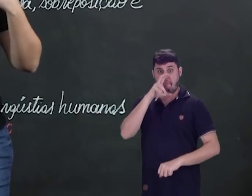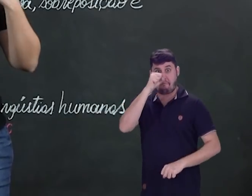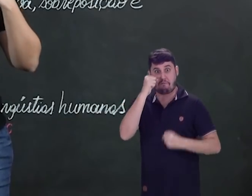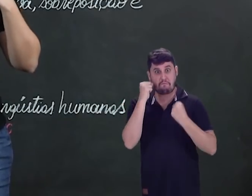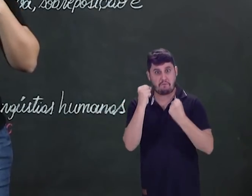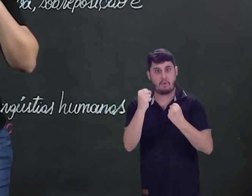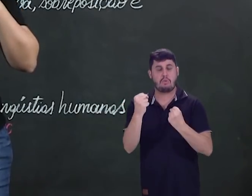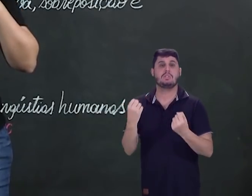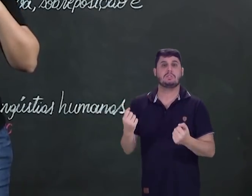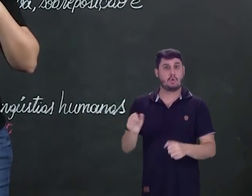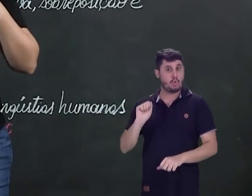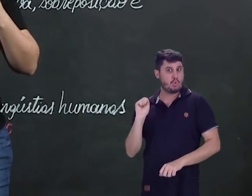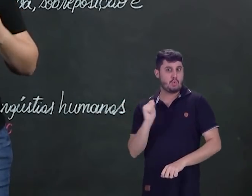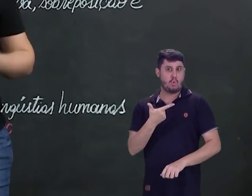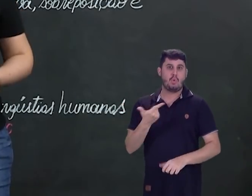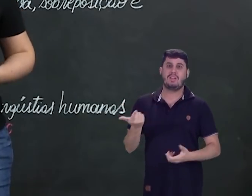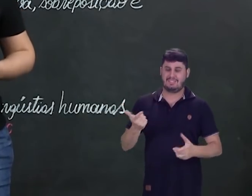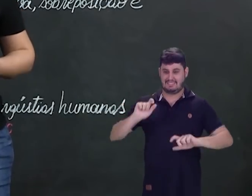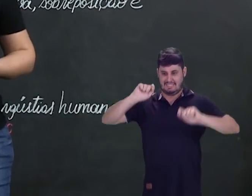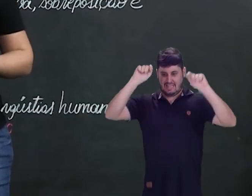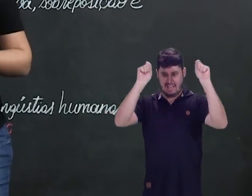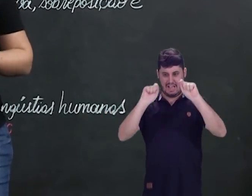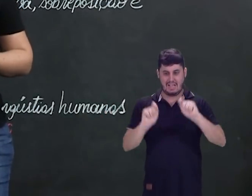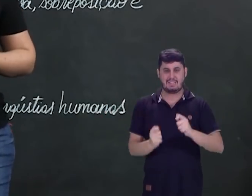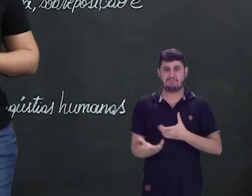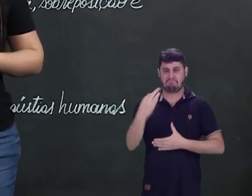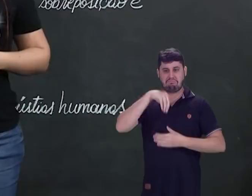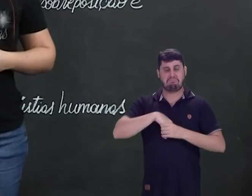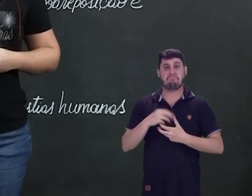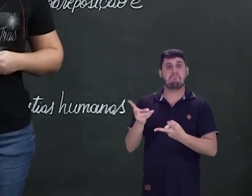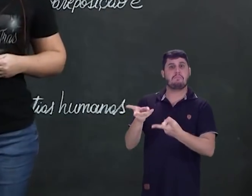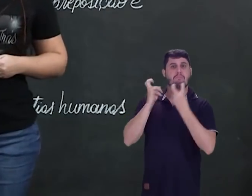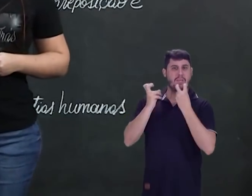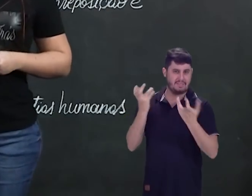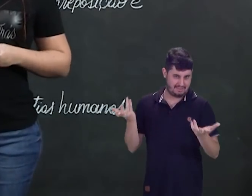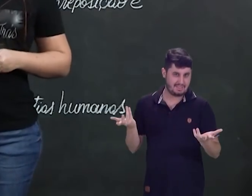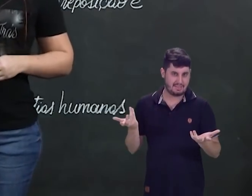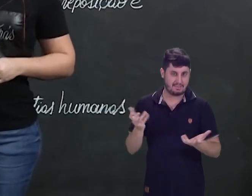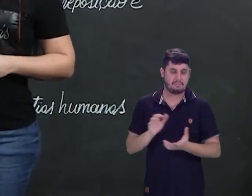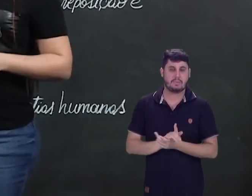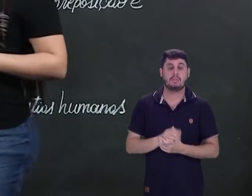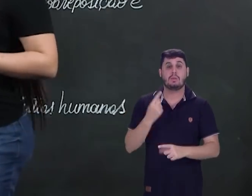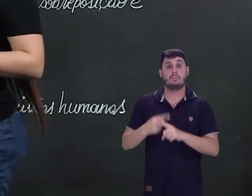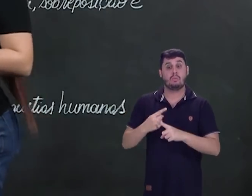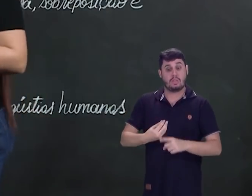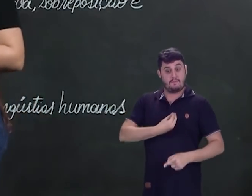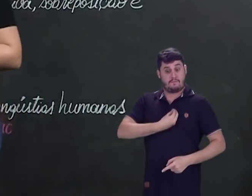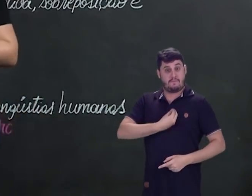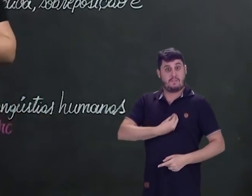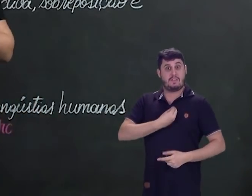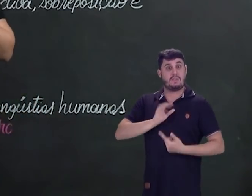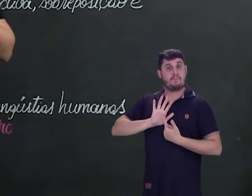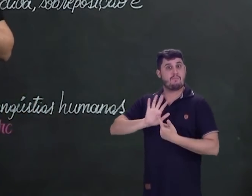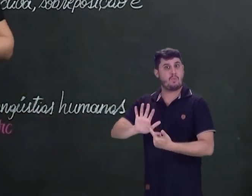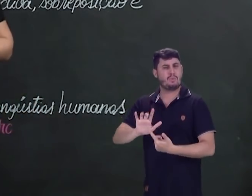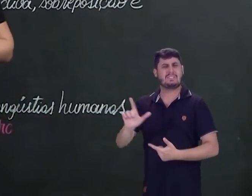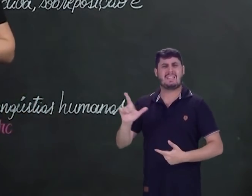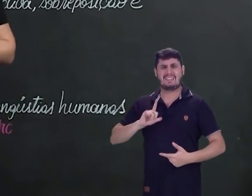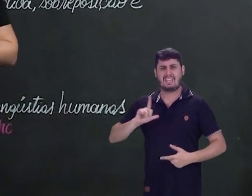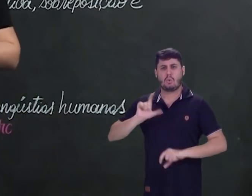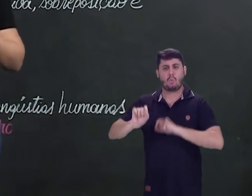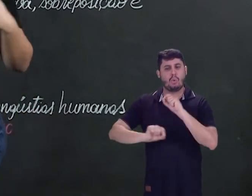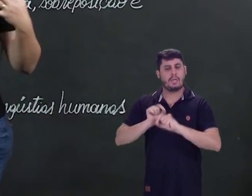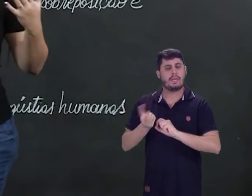simbólica daquilo que o artista tem ali dentro dele e quer que as pessoas percebam. Veja, a vida dele, do Edvard Munch, teve